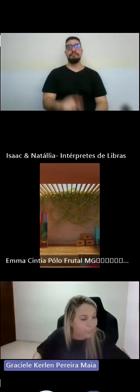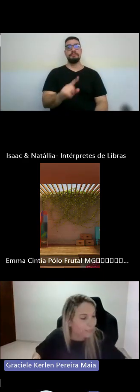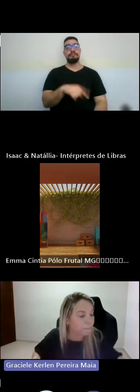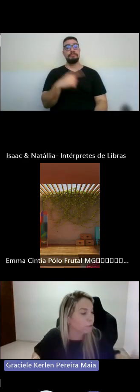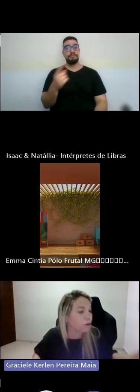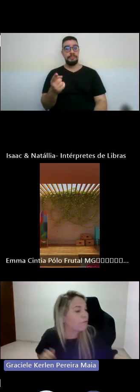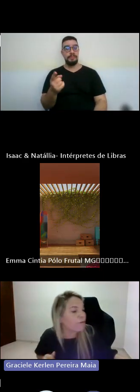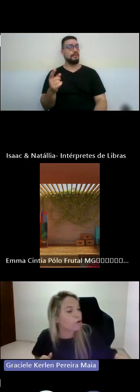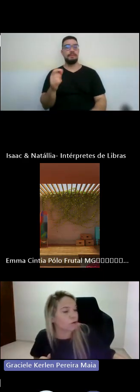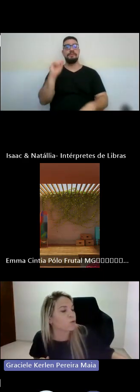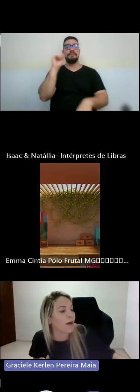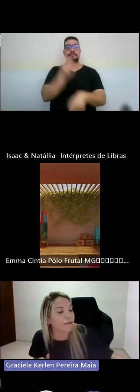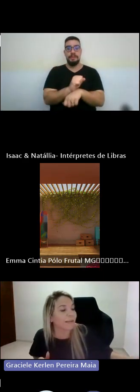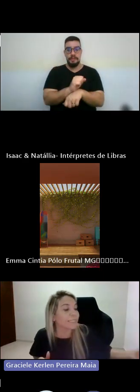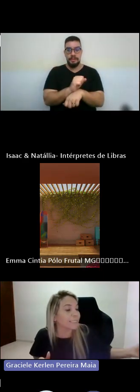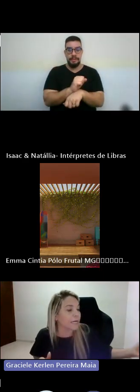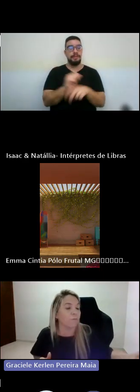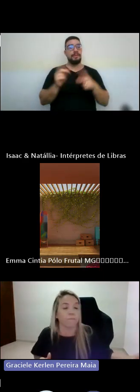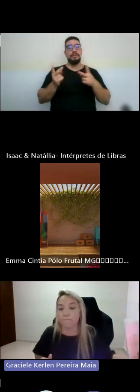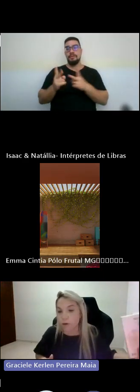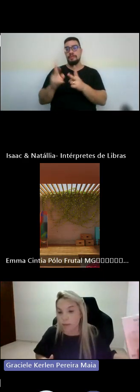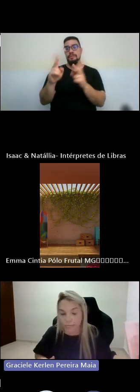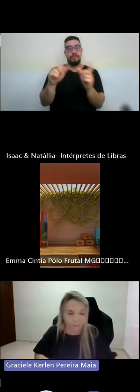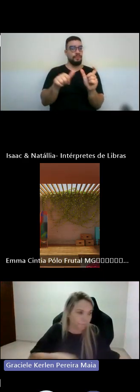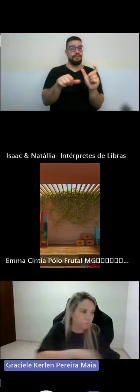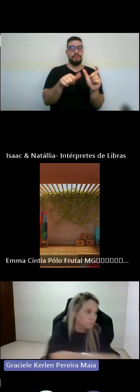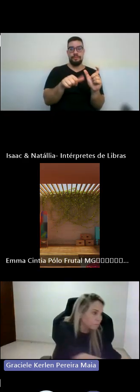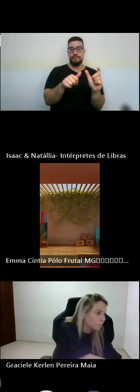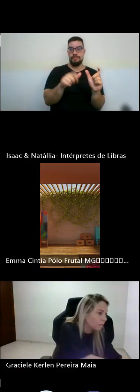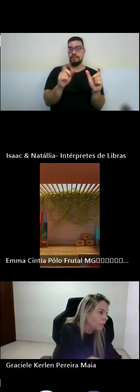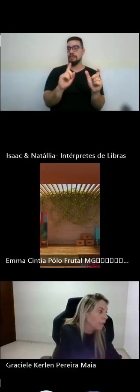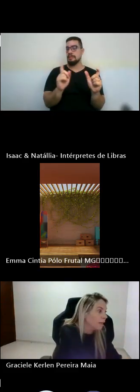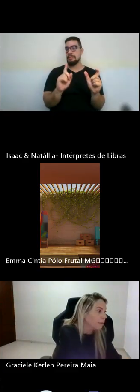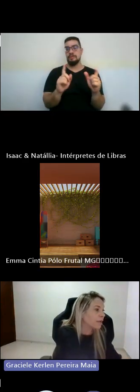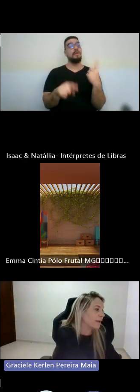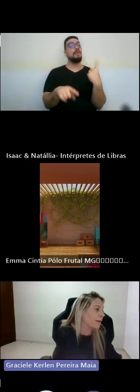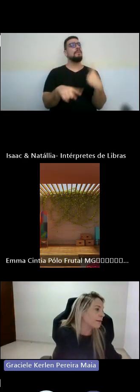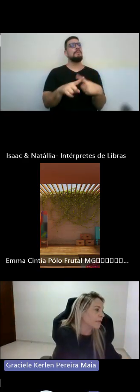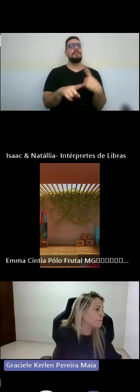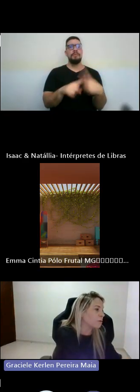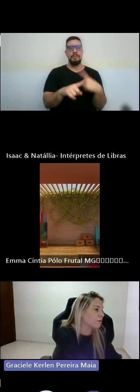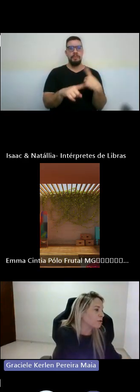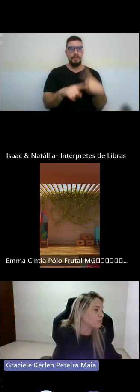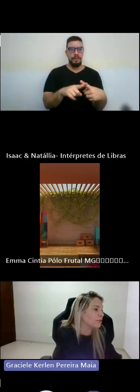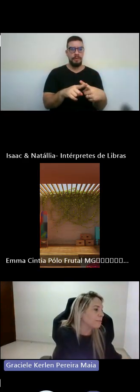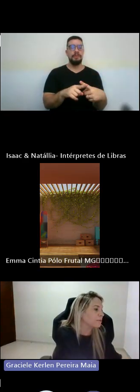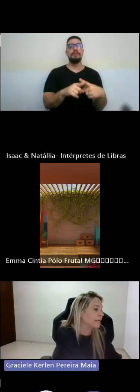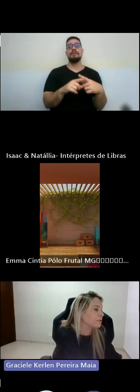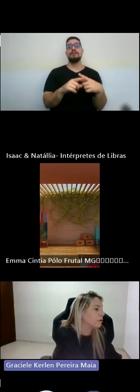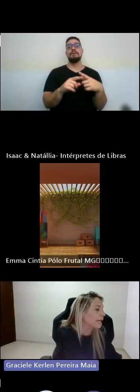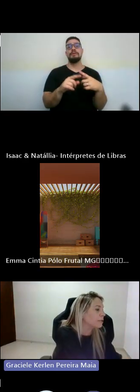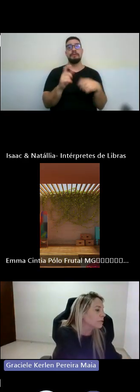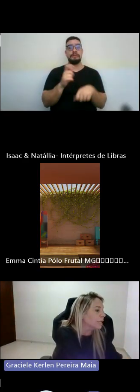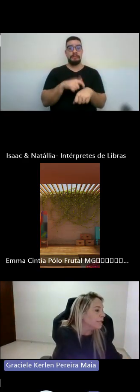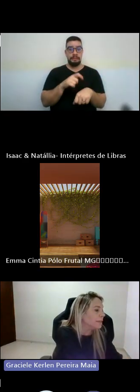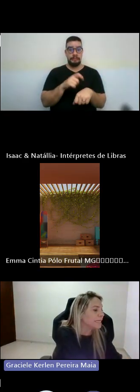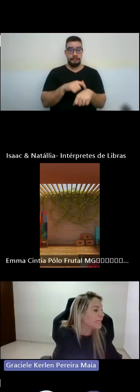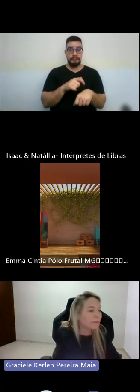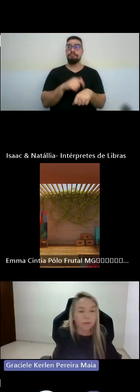parar por aqui. Eu não vou continuar na flexão. Por quê? Porque, mesmo porque o nosso tempo está